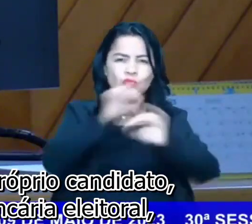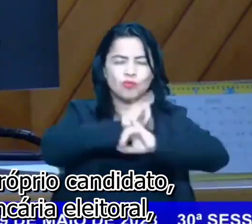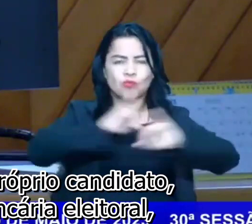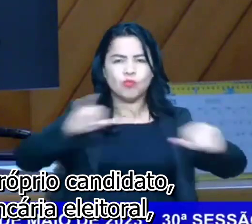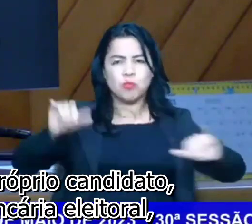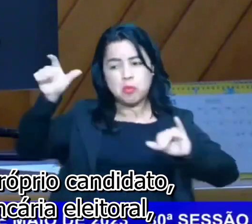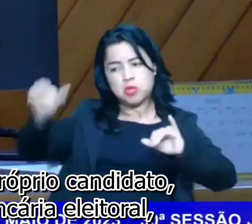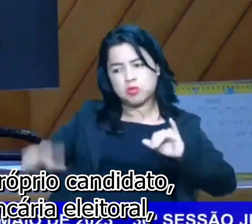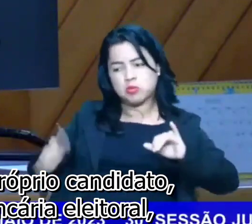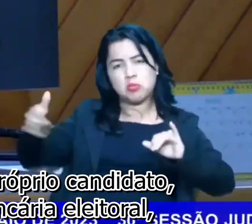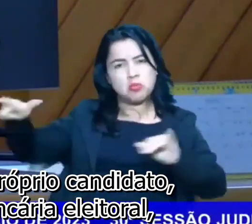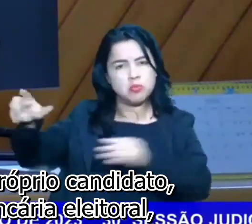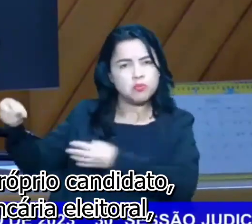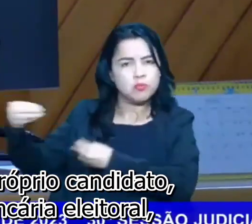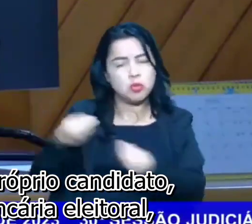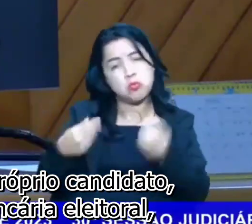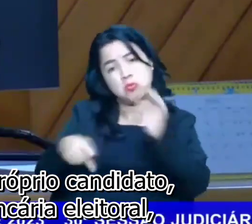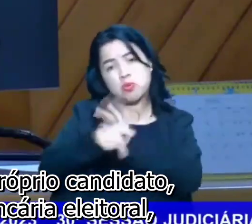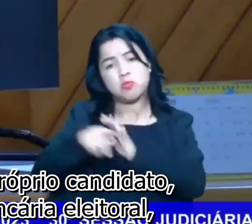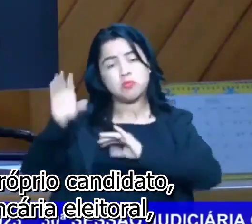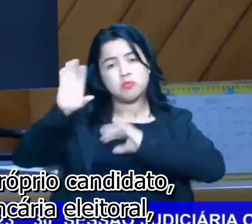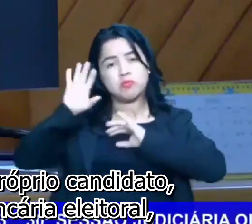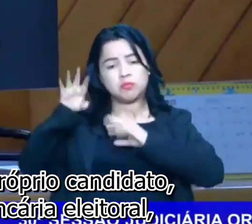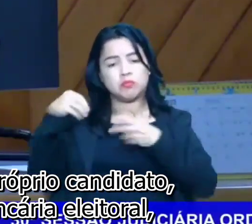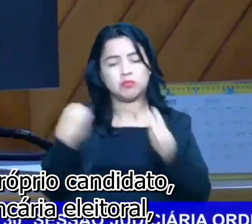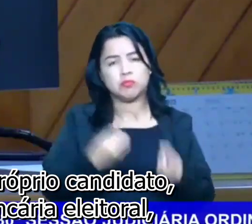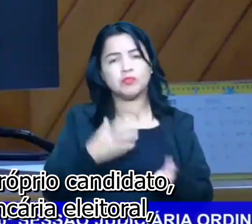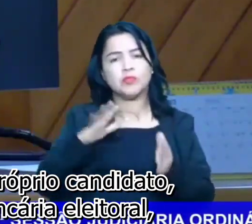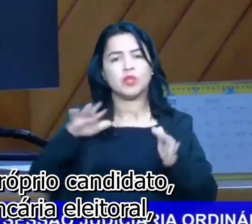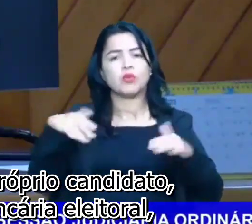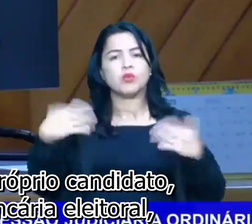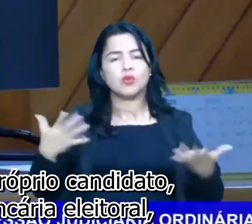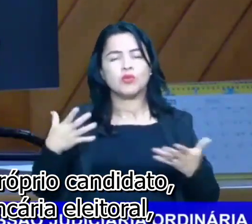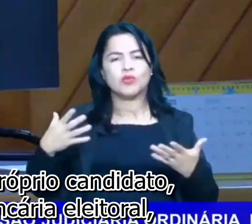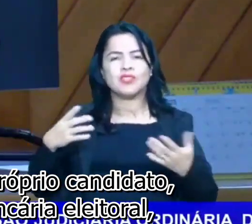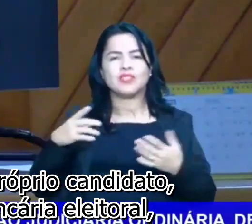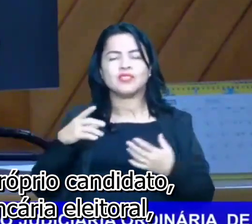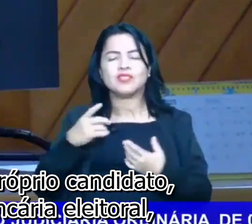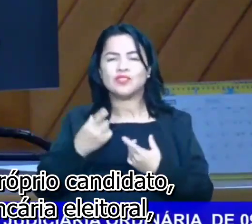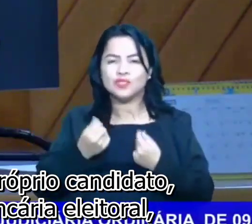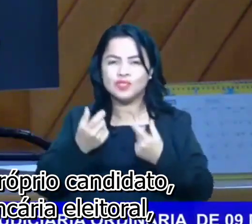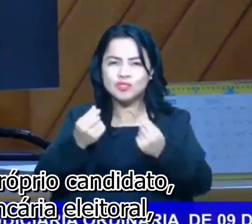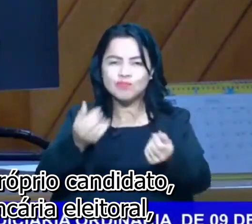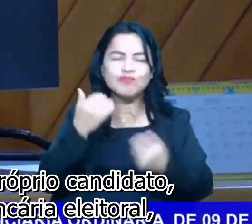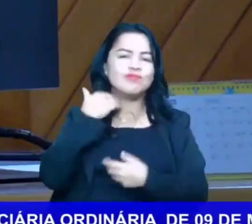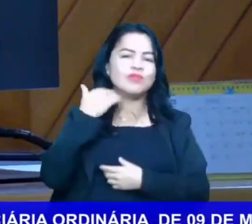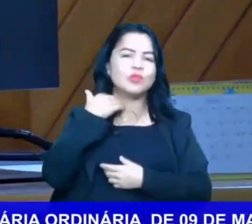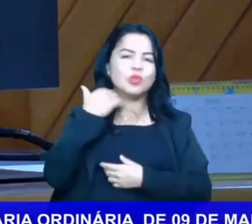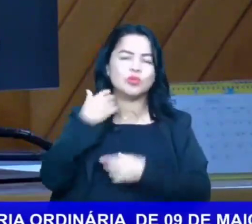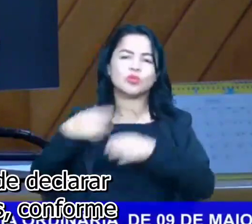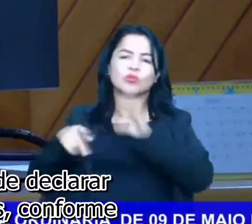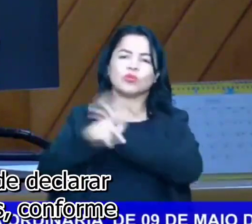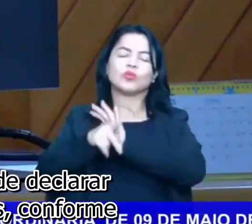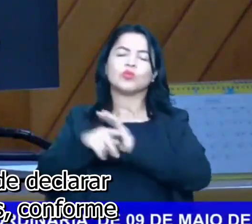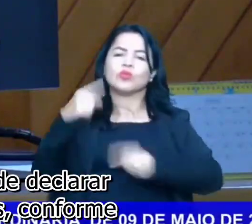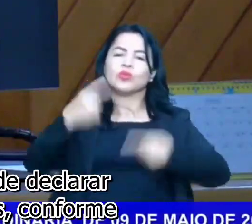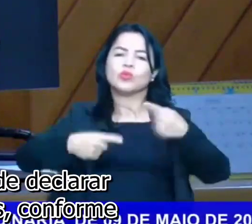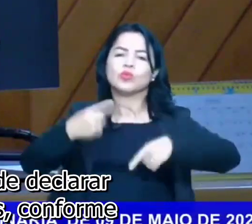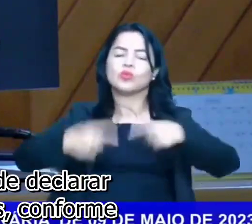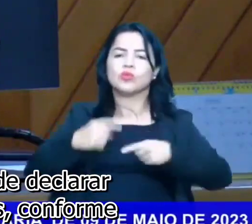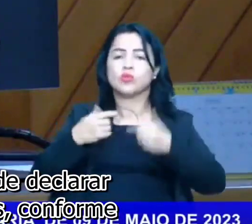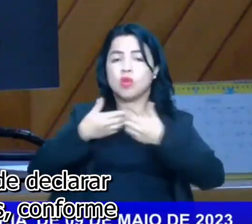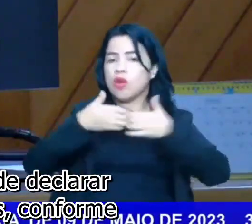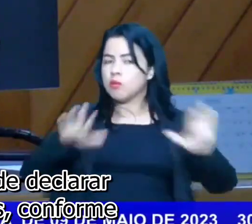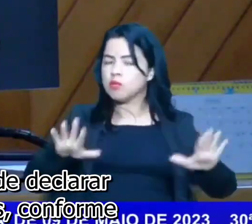pessoas físicas ou pelo próprio candidato, isso é, quando o desembolso saiu de uma conta bancária eleitoral cuja abertura